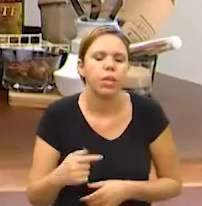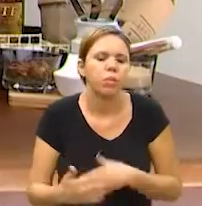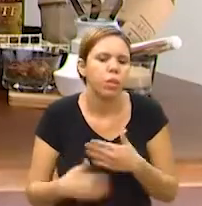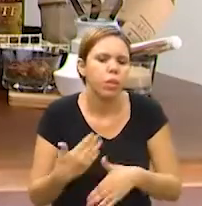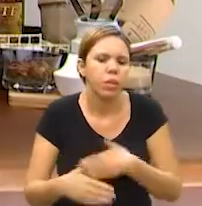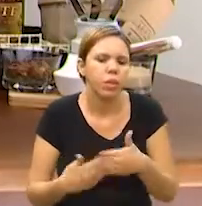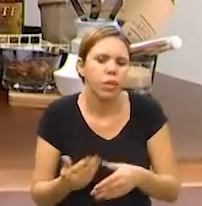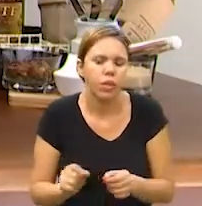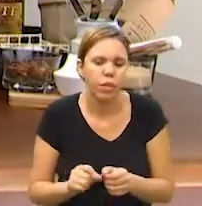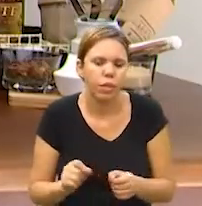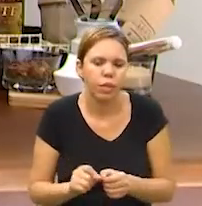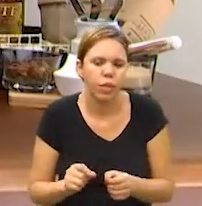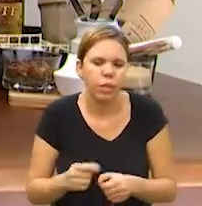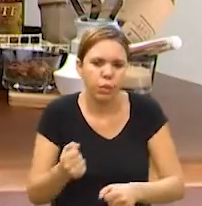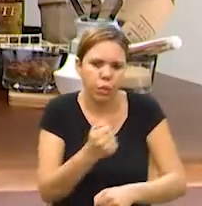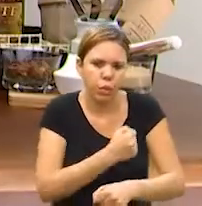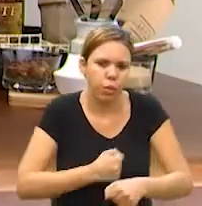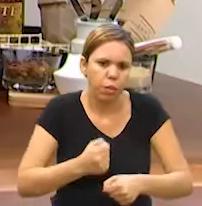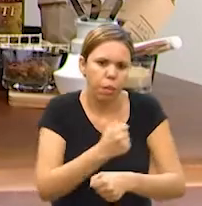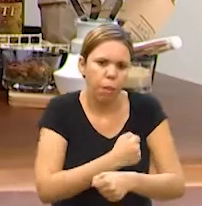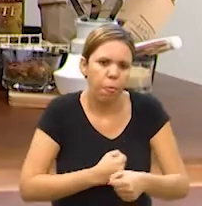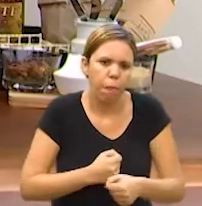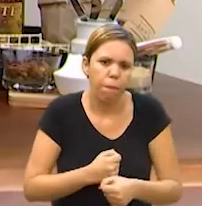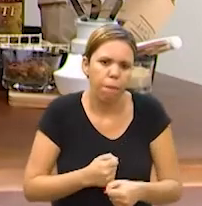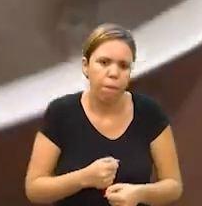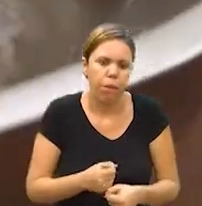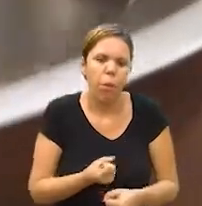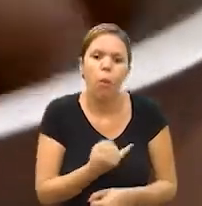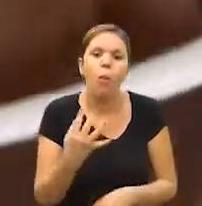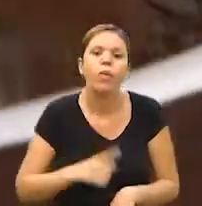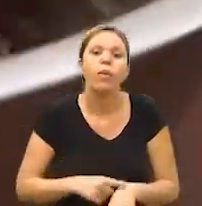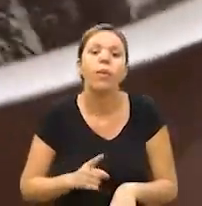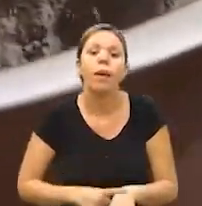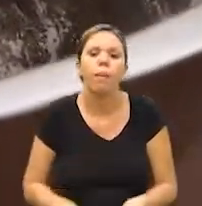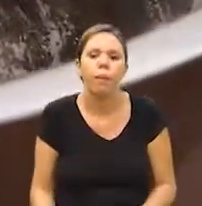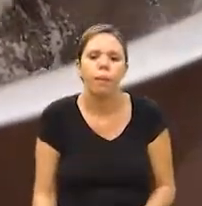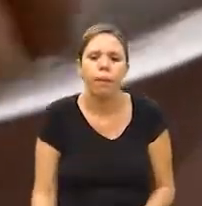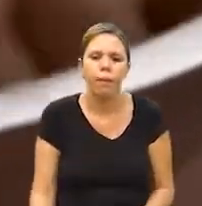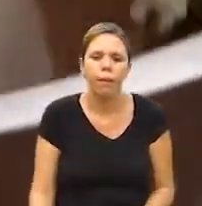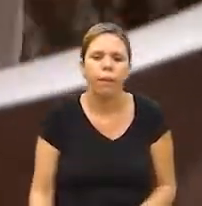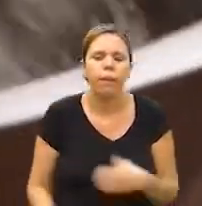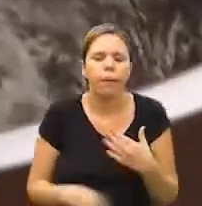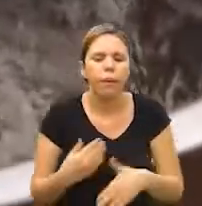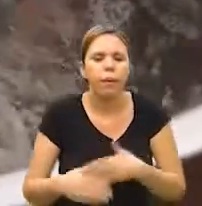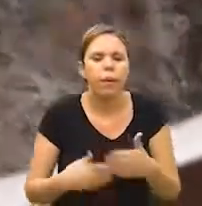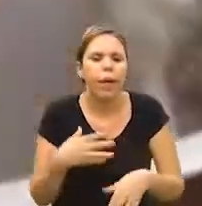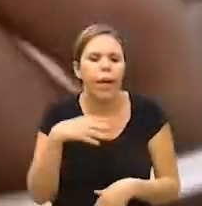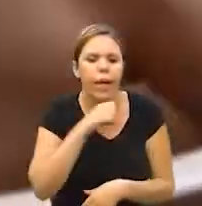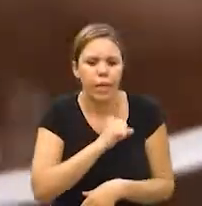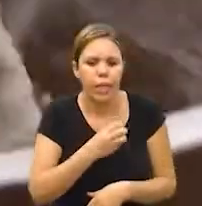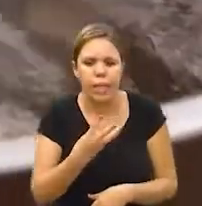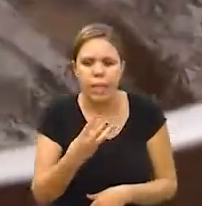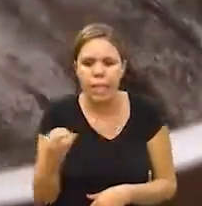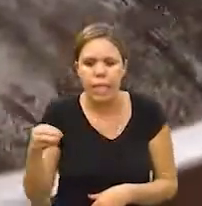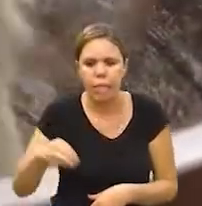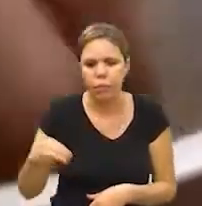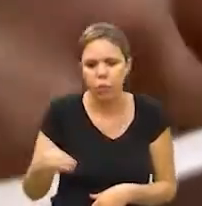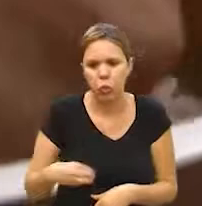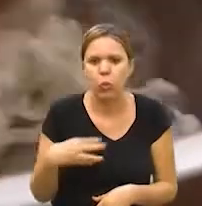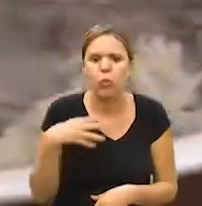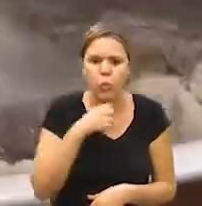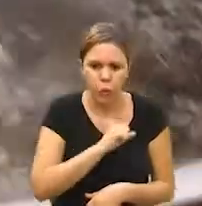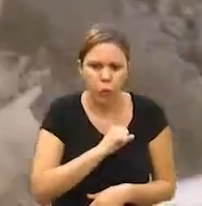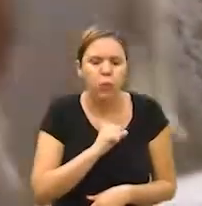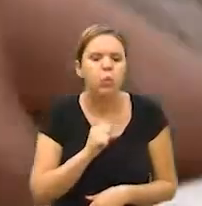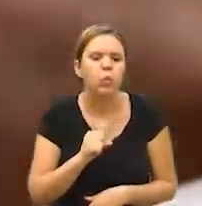processo de autólise vai ficar quanto tempo nesse processo? Nesse caso, bem rápido. 30 minutos. Bem